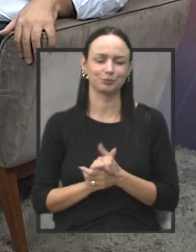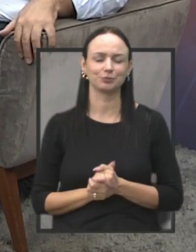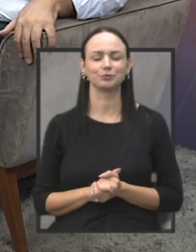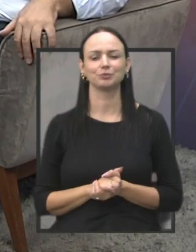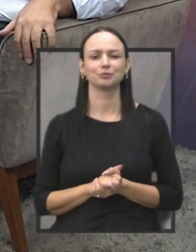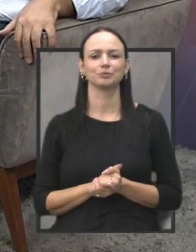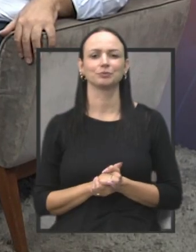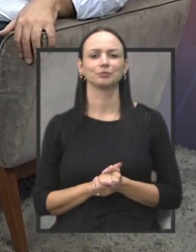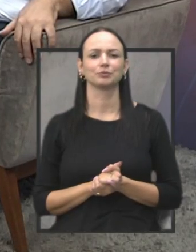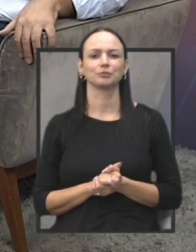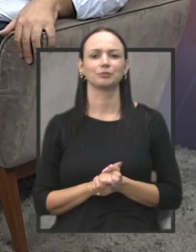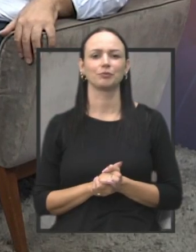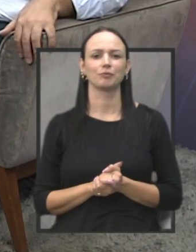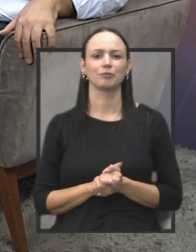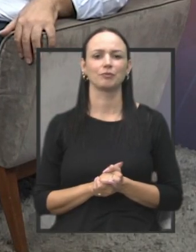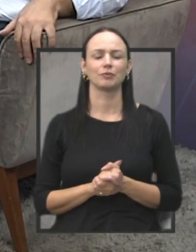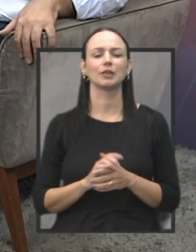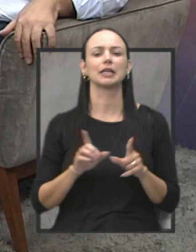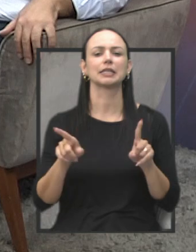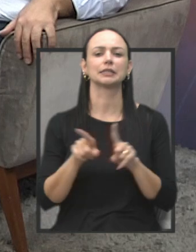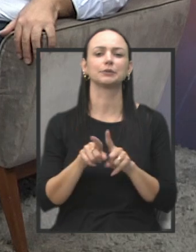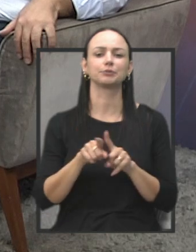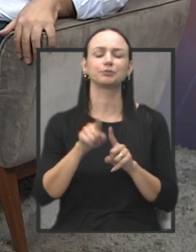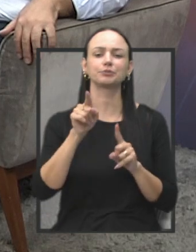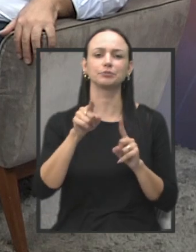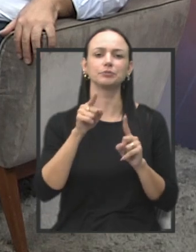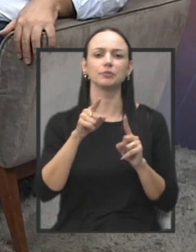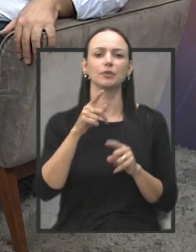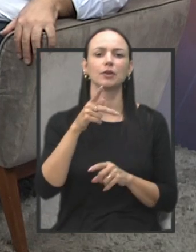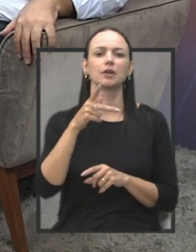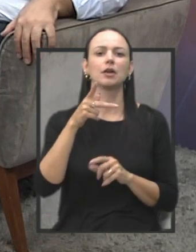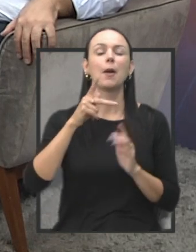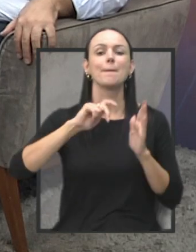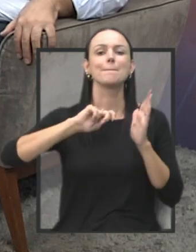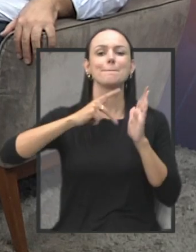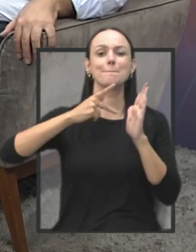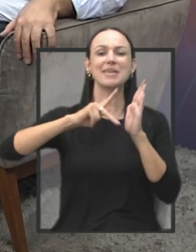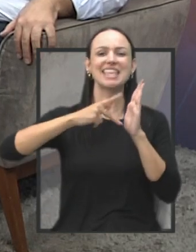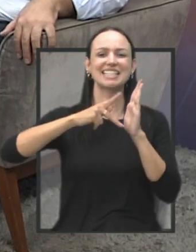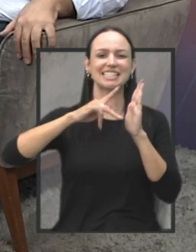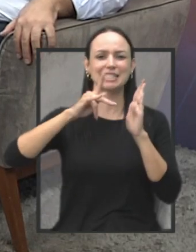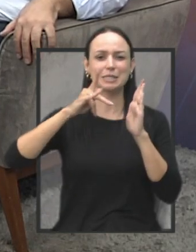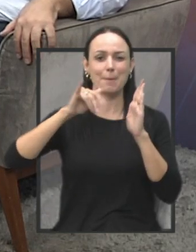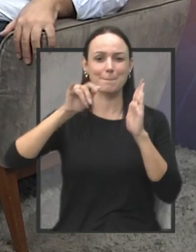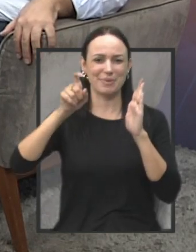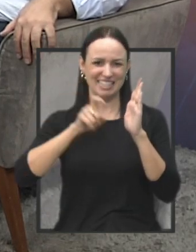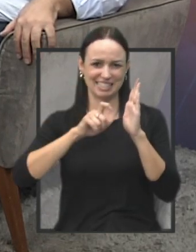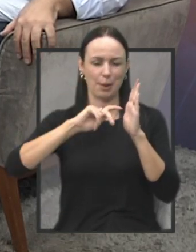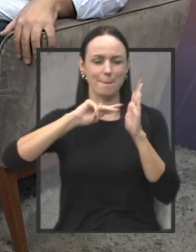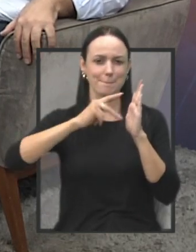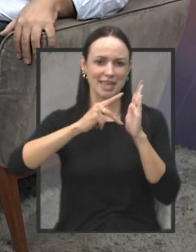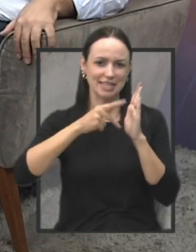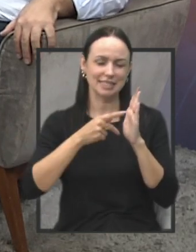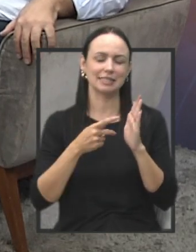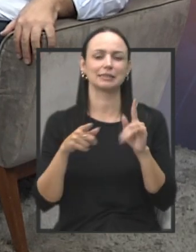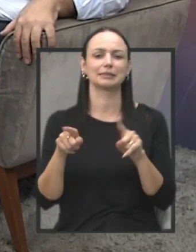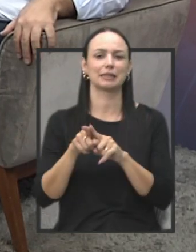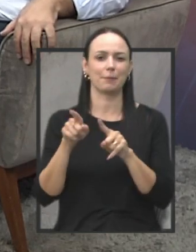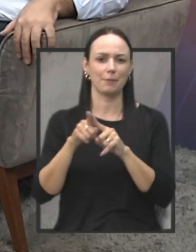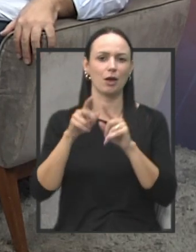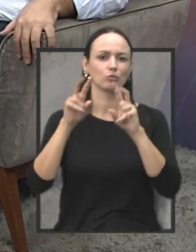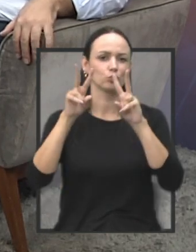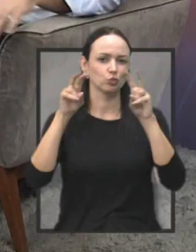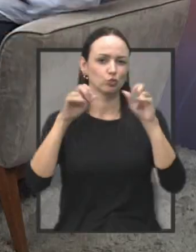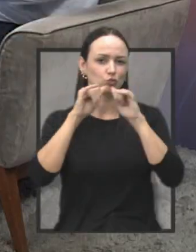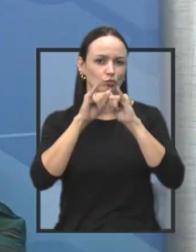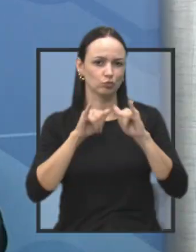Júnior, outra... A questão da tributação, né, do PIX, né? Do PIX, exatamente. É um assunto que veio também à tona recentemente